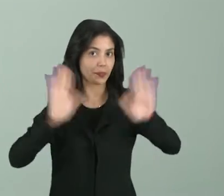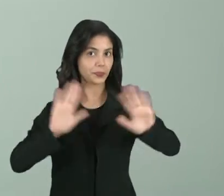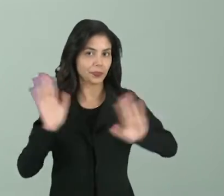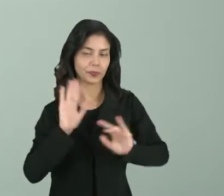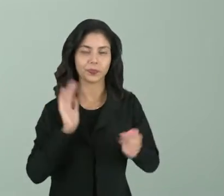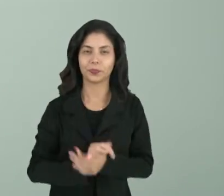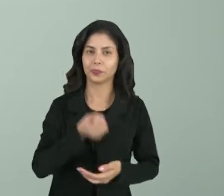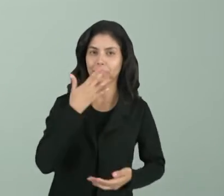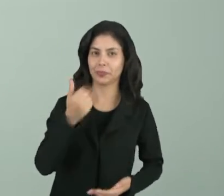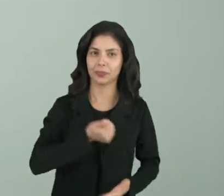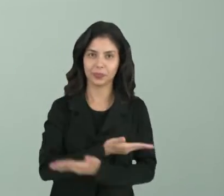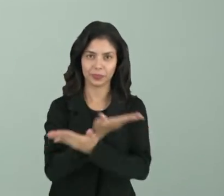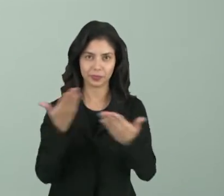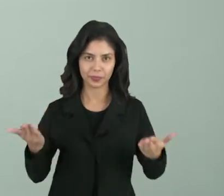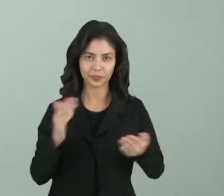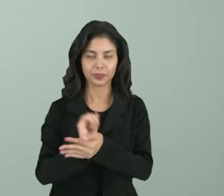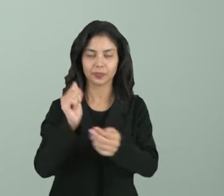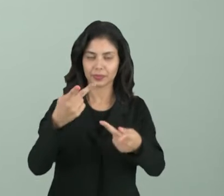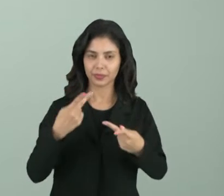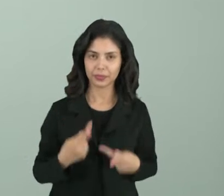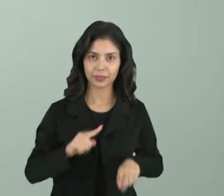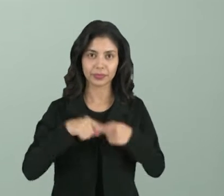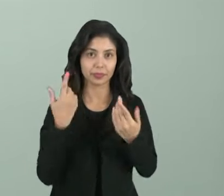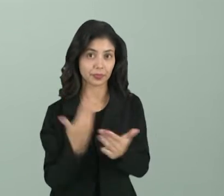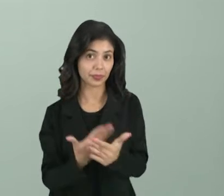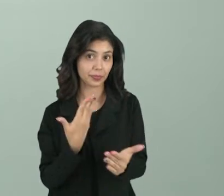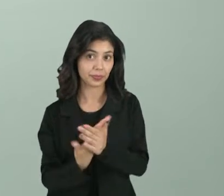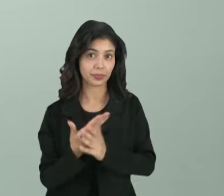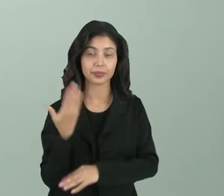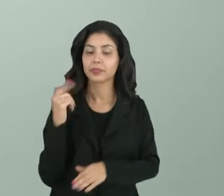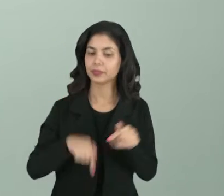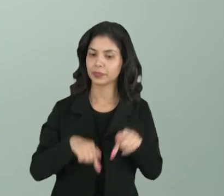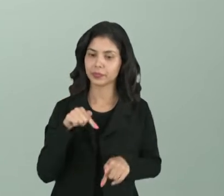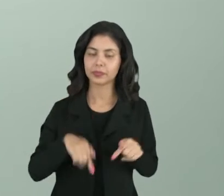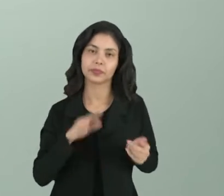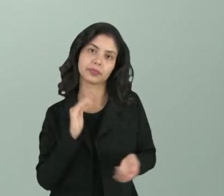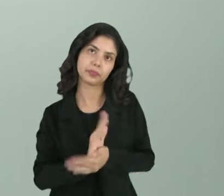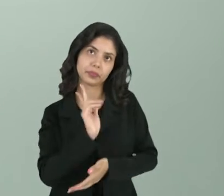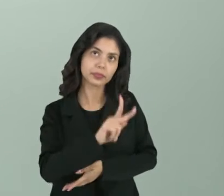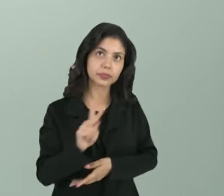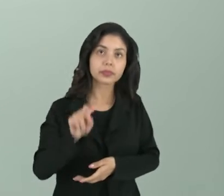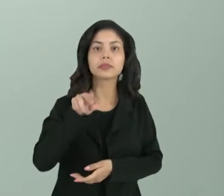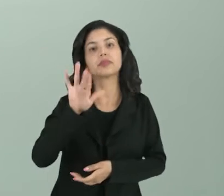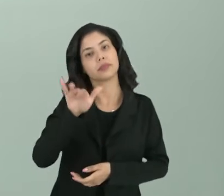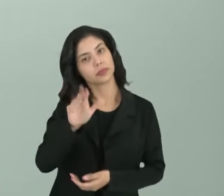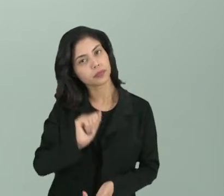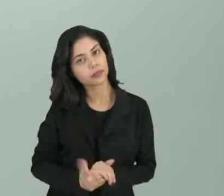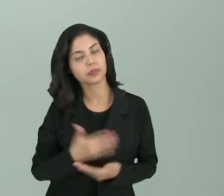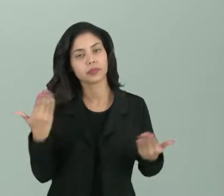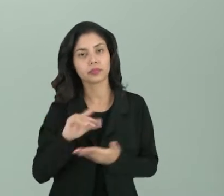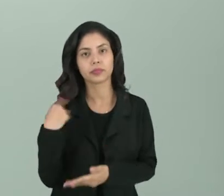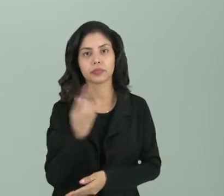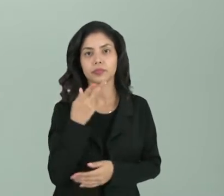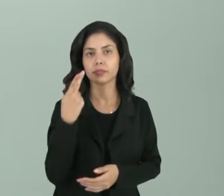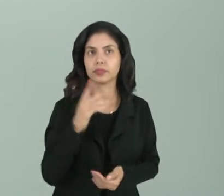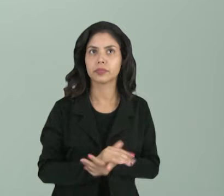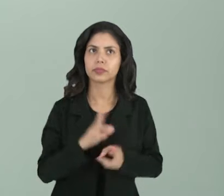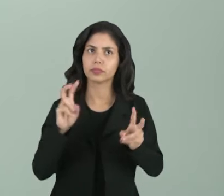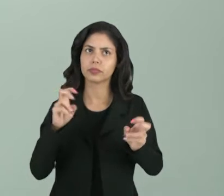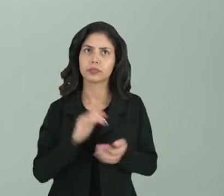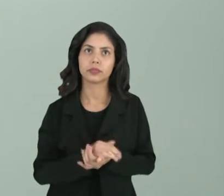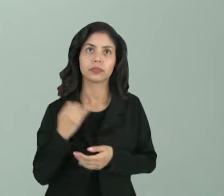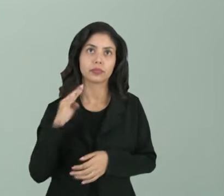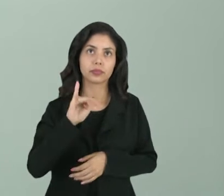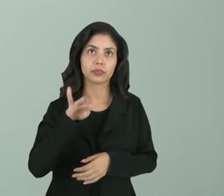Olá, pessoal, tudo bem? Sejam bem-vindos a mais uma aula de Química. Sou a professora Núbia e hoje a gente vai falar um pouquinho sobre